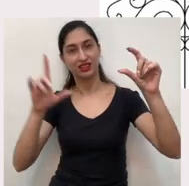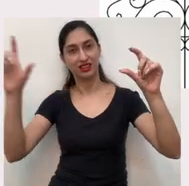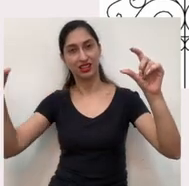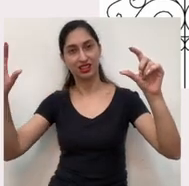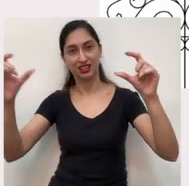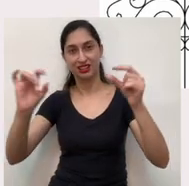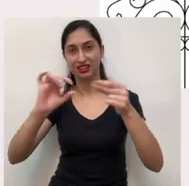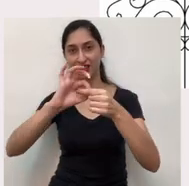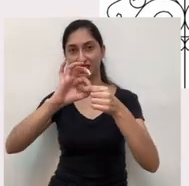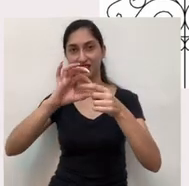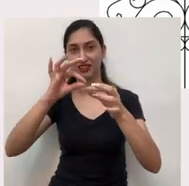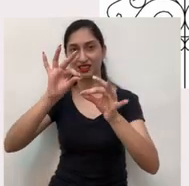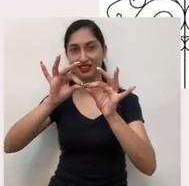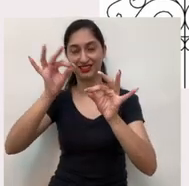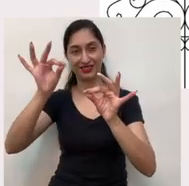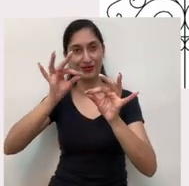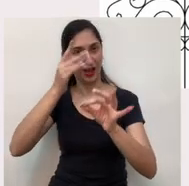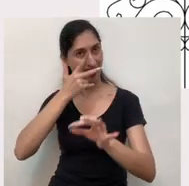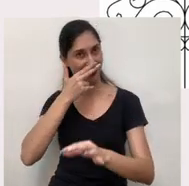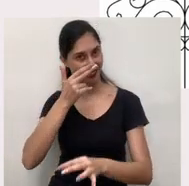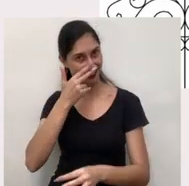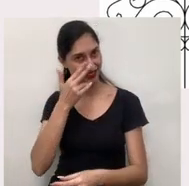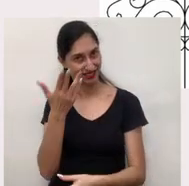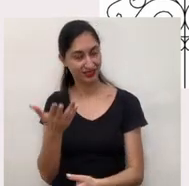E há todo